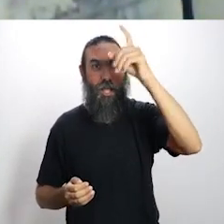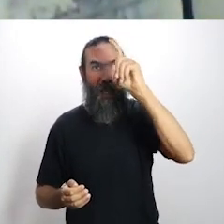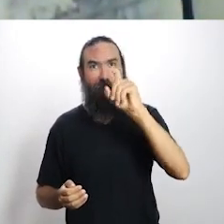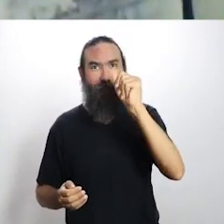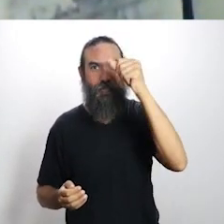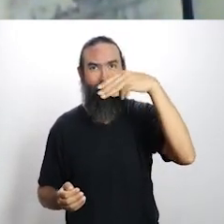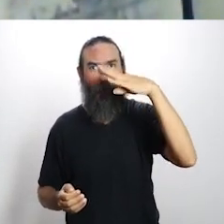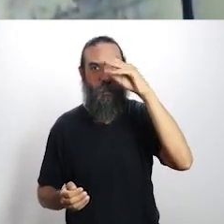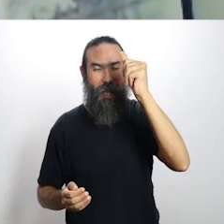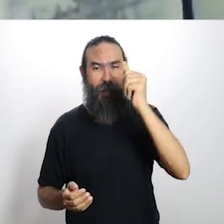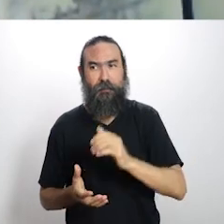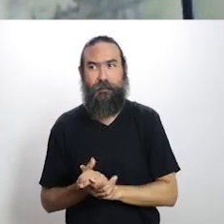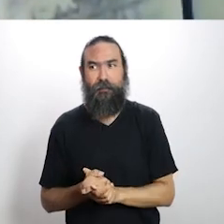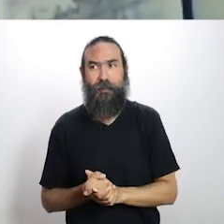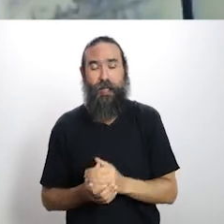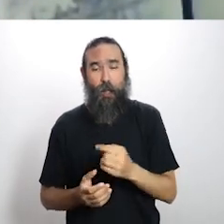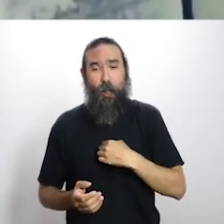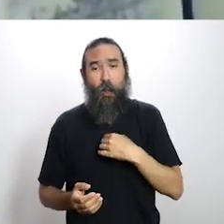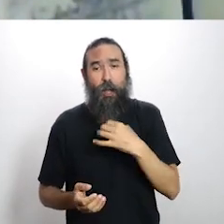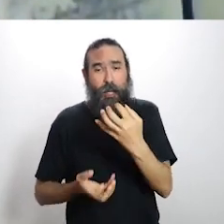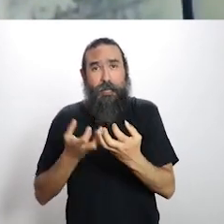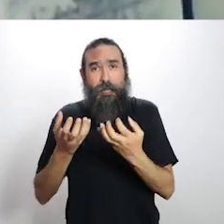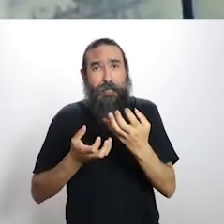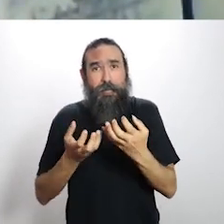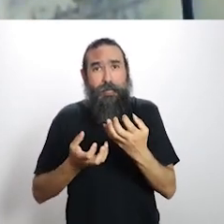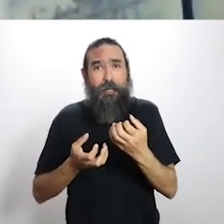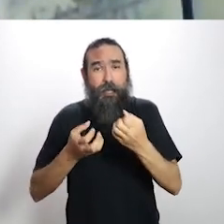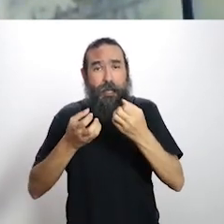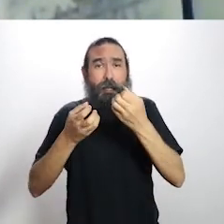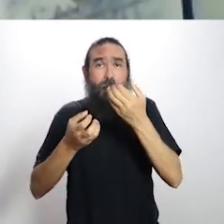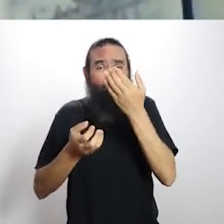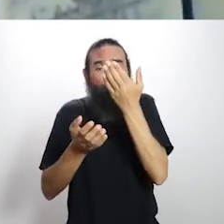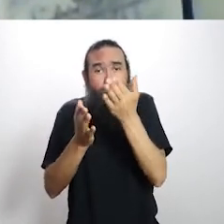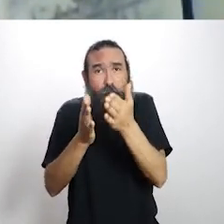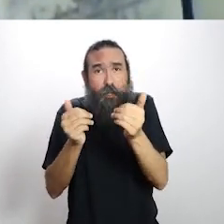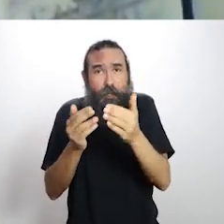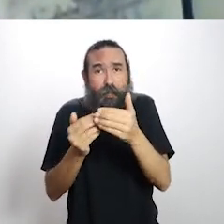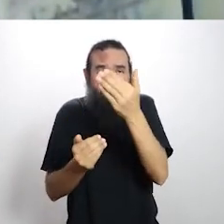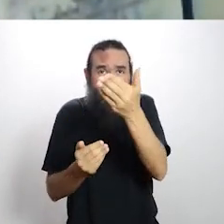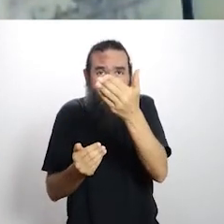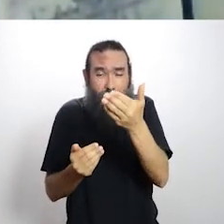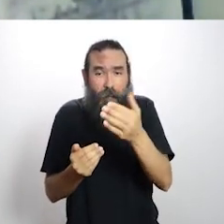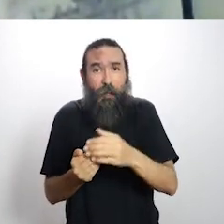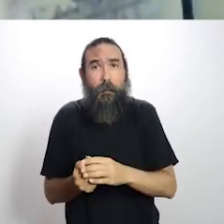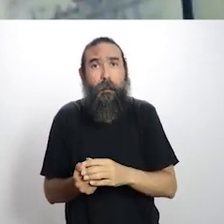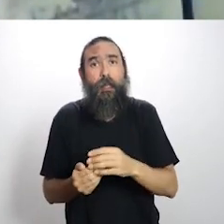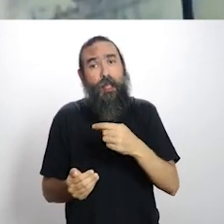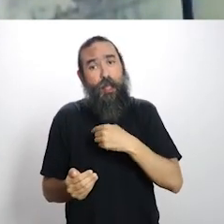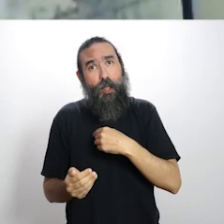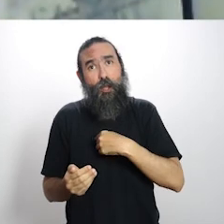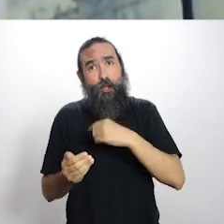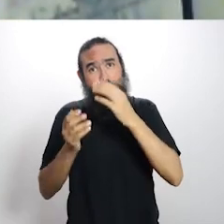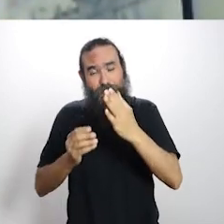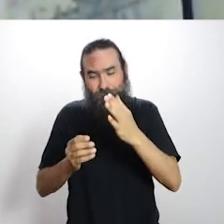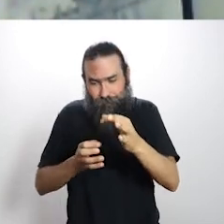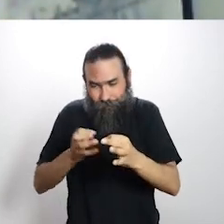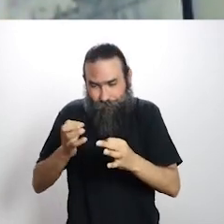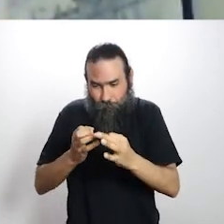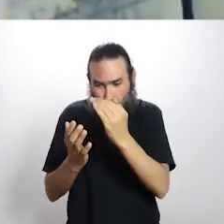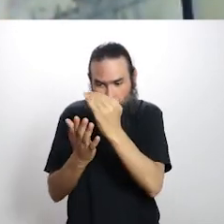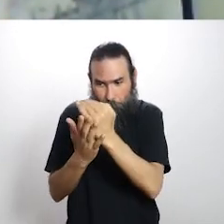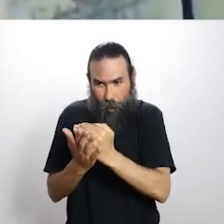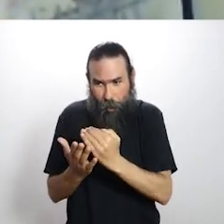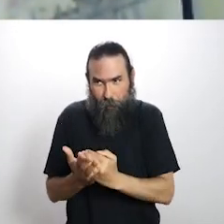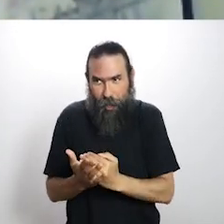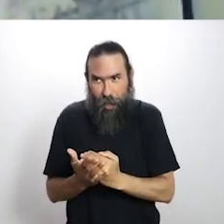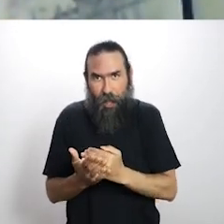18 e assim para ouvir o Juca né e eu vou ter que sair que estão me chamando para